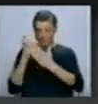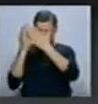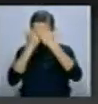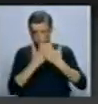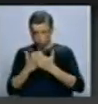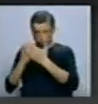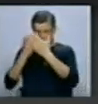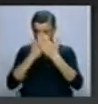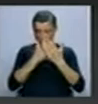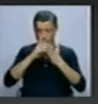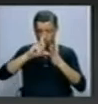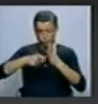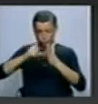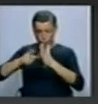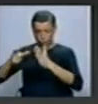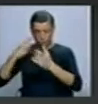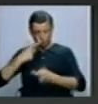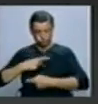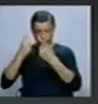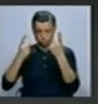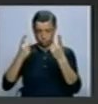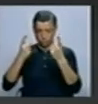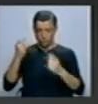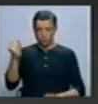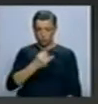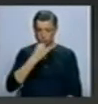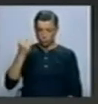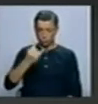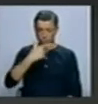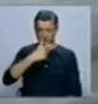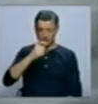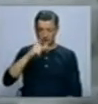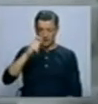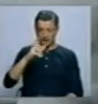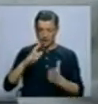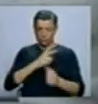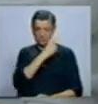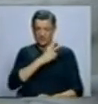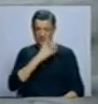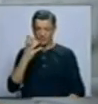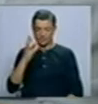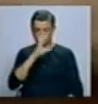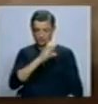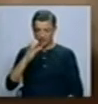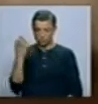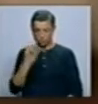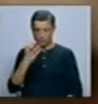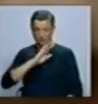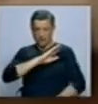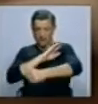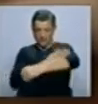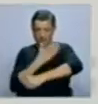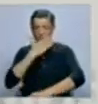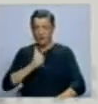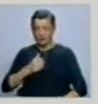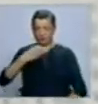projeto notável, que é liderado em Portugal pelo Instituto de Telecomunicações e que ainda tem a Faculdade de Ciências do Porto, a Universidade de Aveiro, a Universidade de Coimbra, a Universidade de Évora e o Politécnico